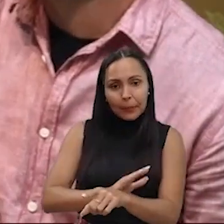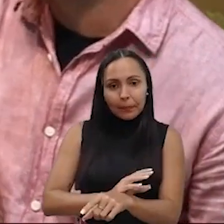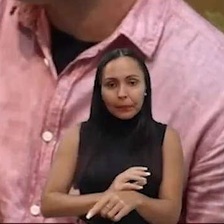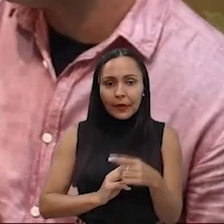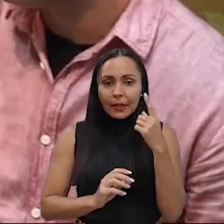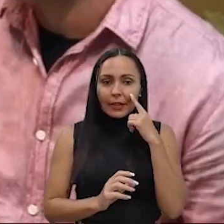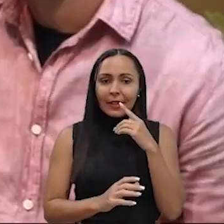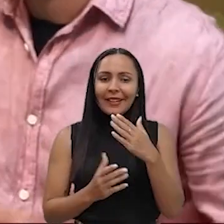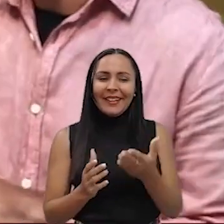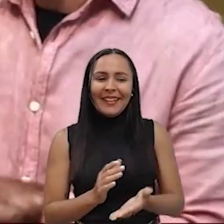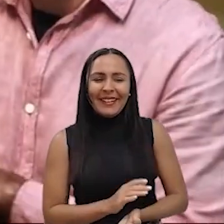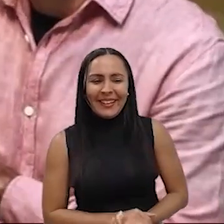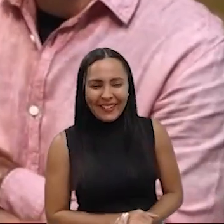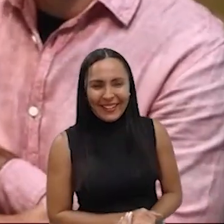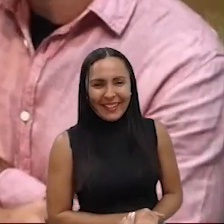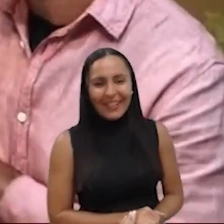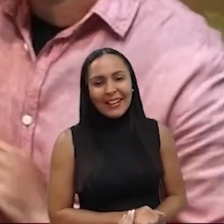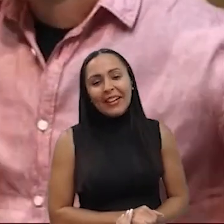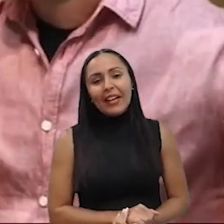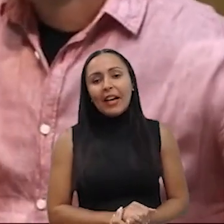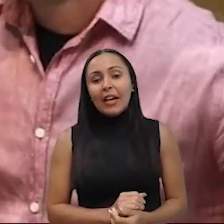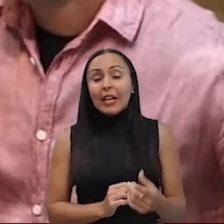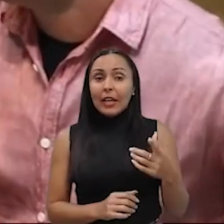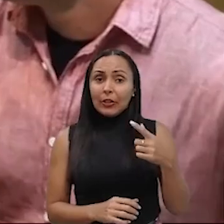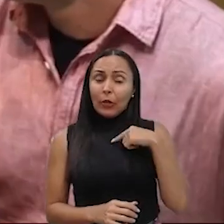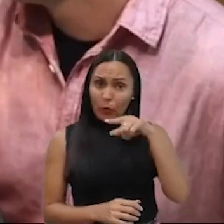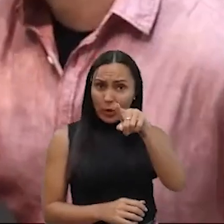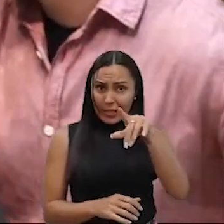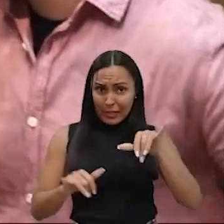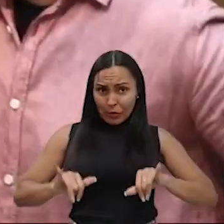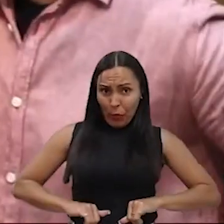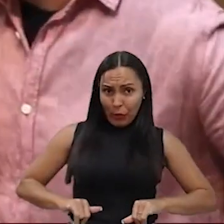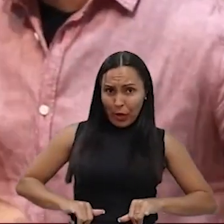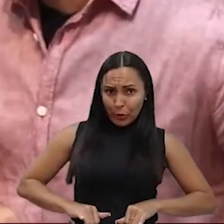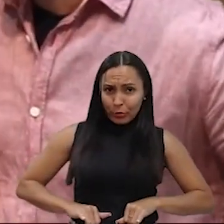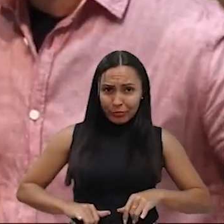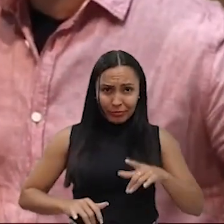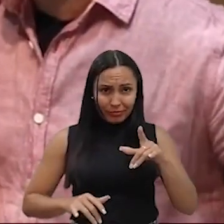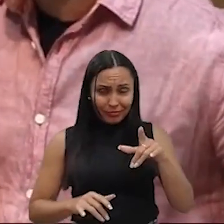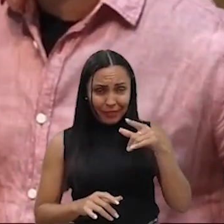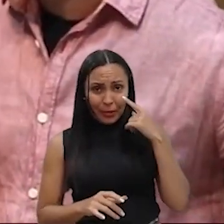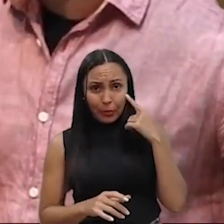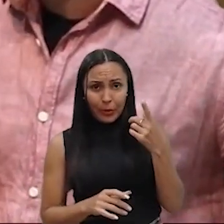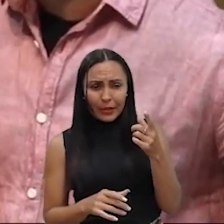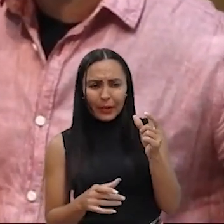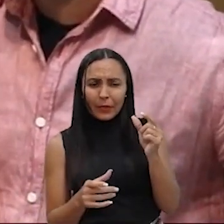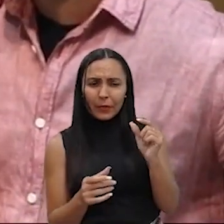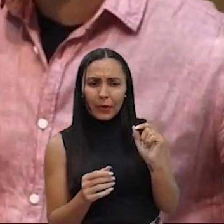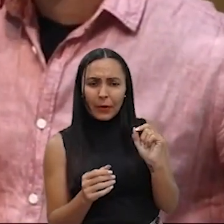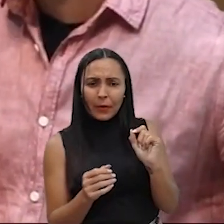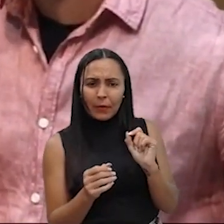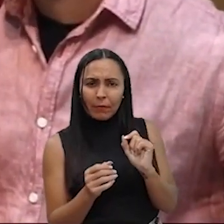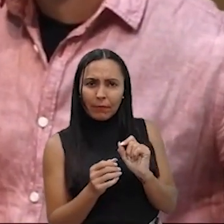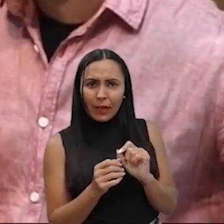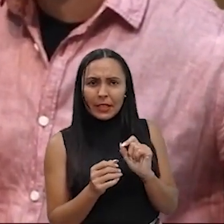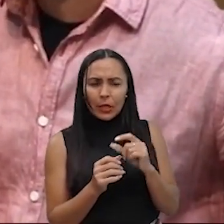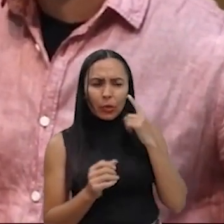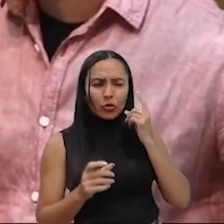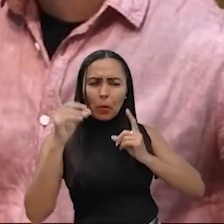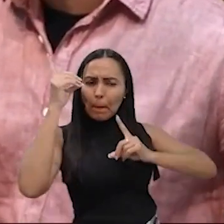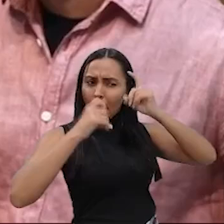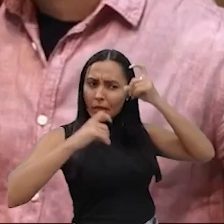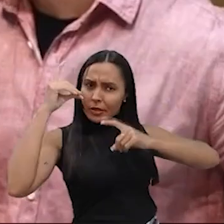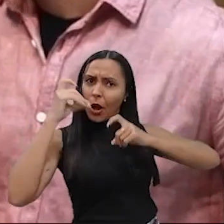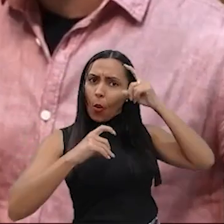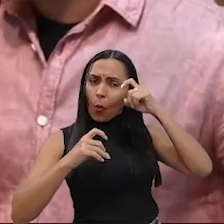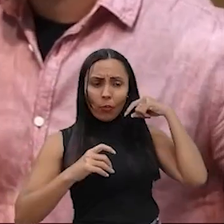sofrendo. Se eu estava sofrendo por estar fazendo tanta expressão. E a expressão